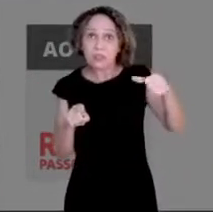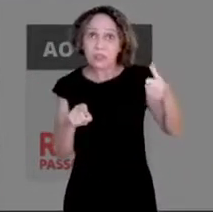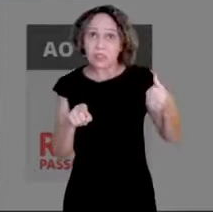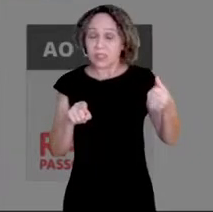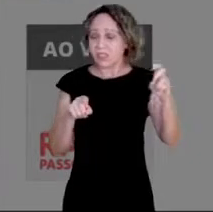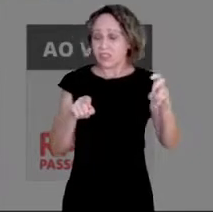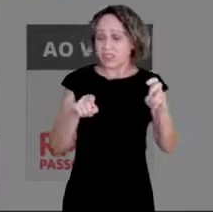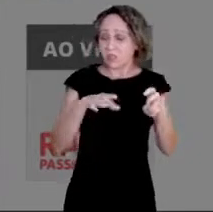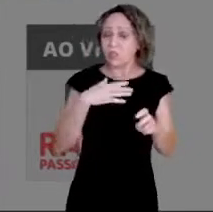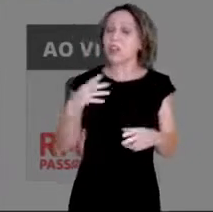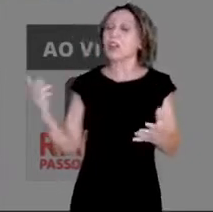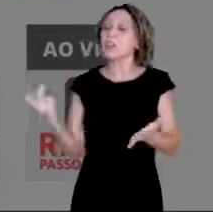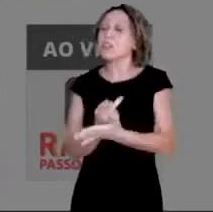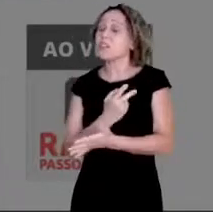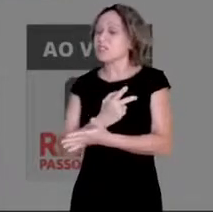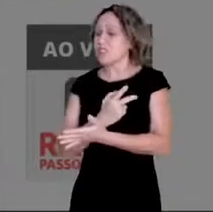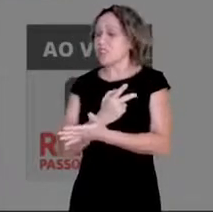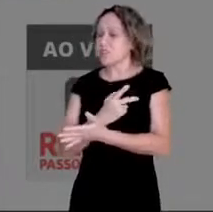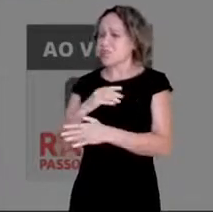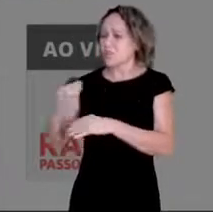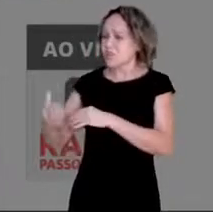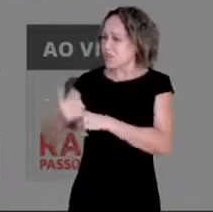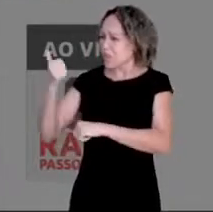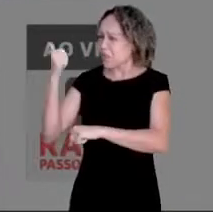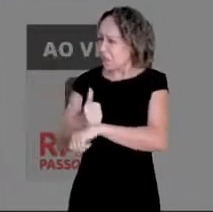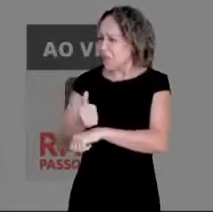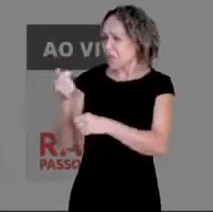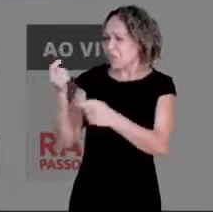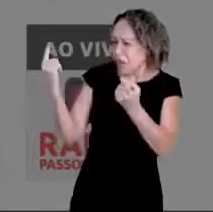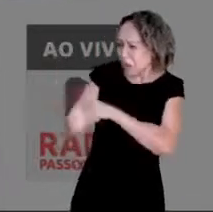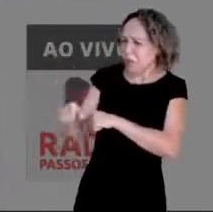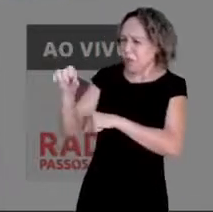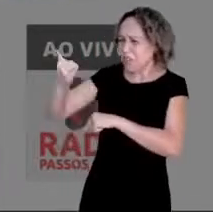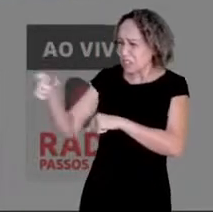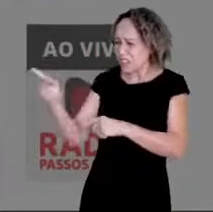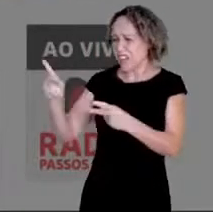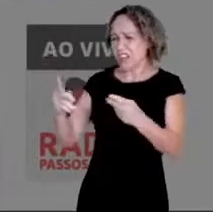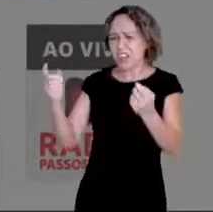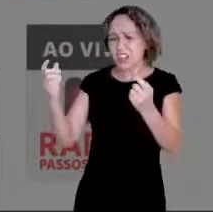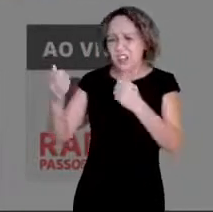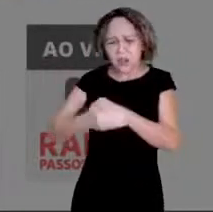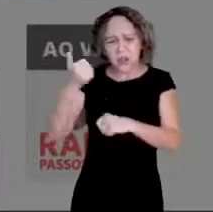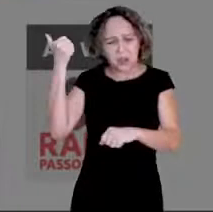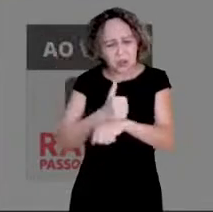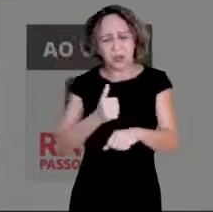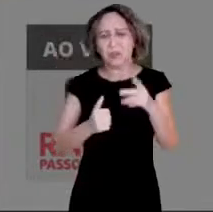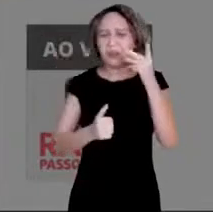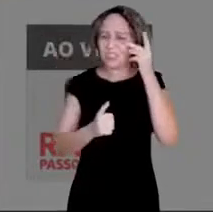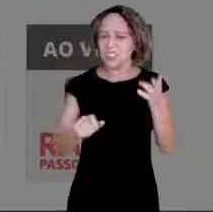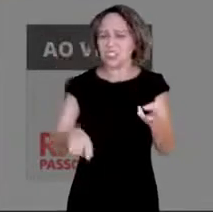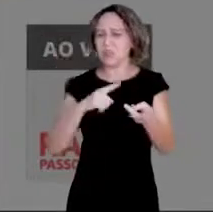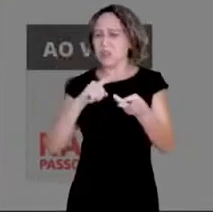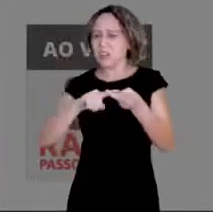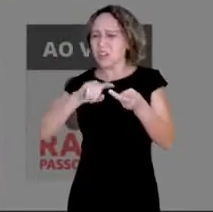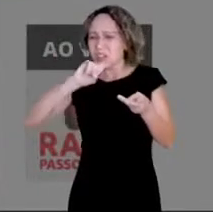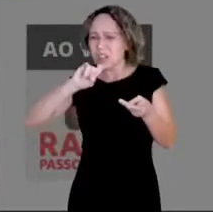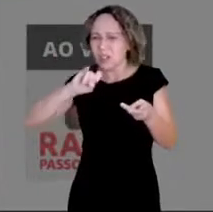temos aqui na nossa região, as últimas rodovias construídas foram a BR-146 entre Passos e